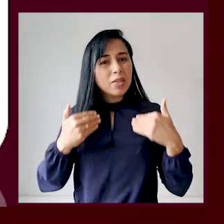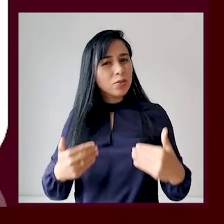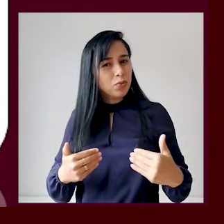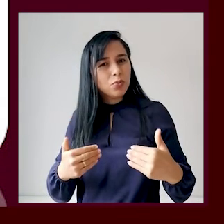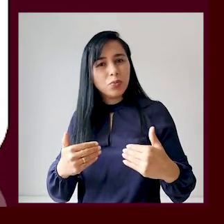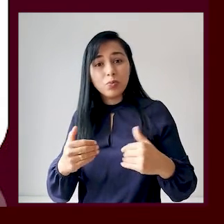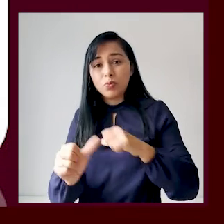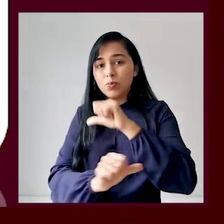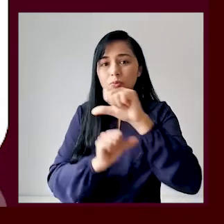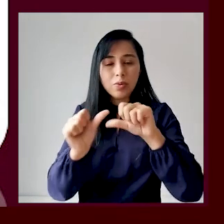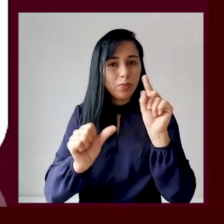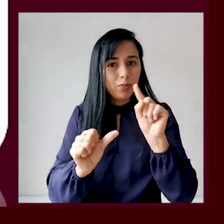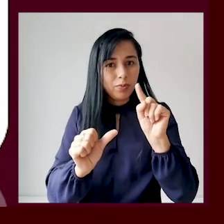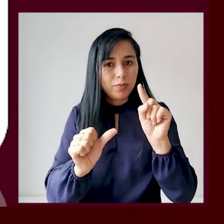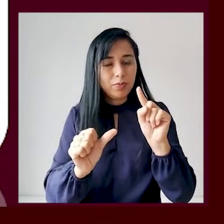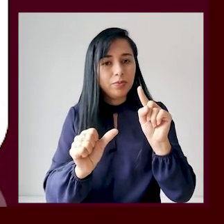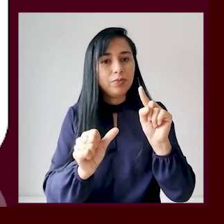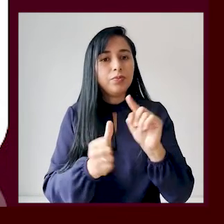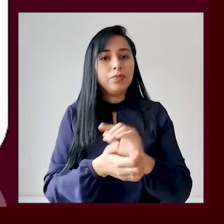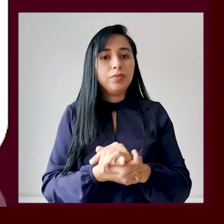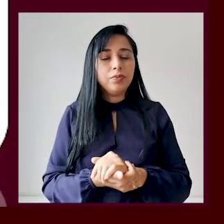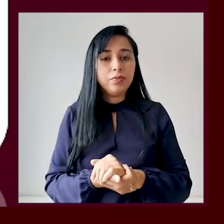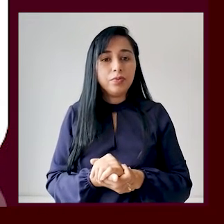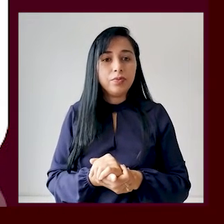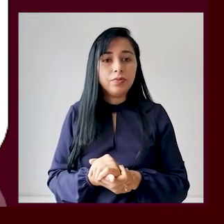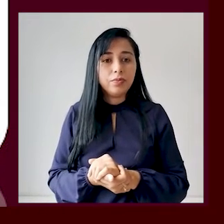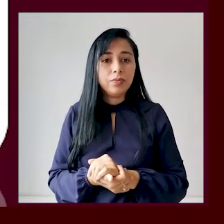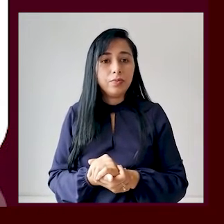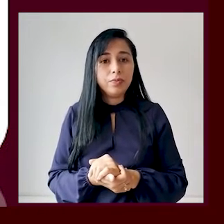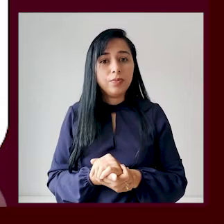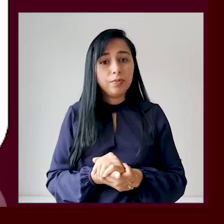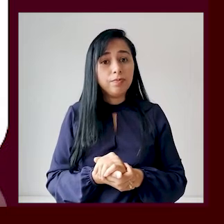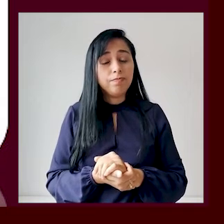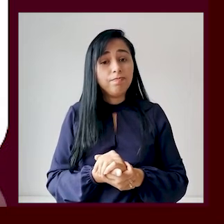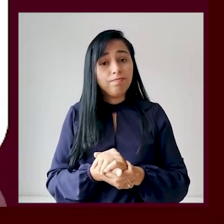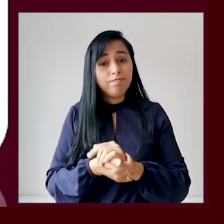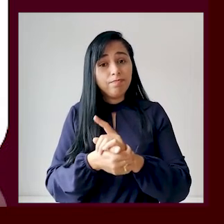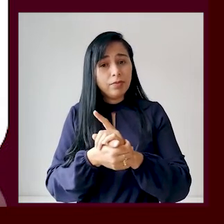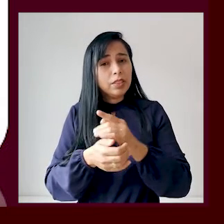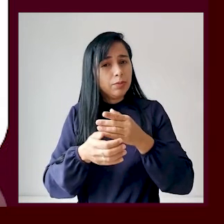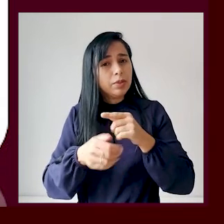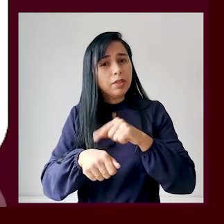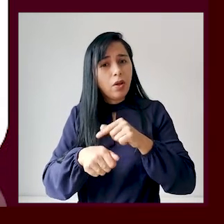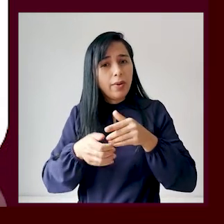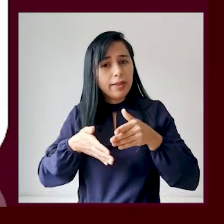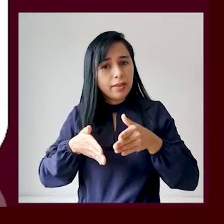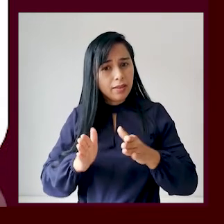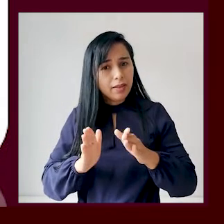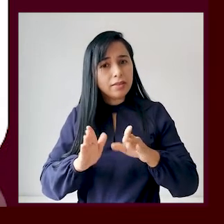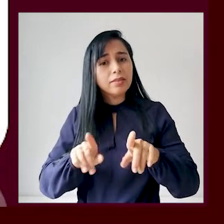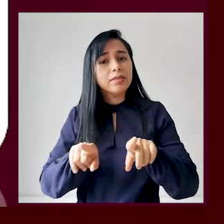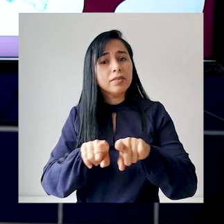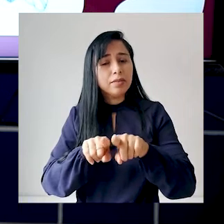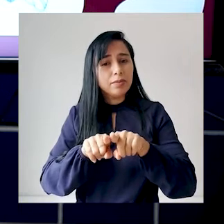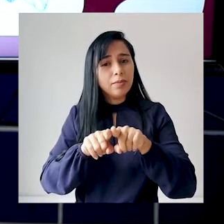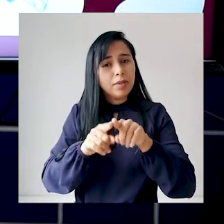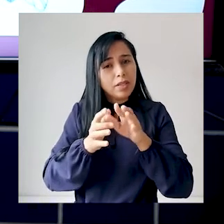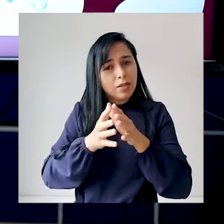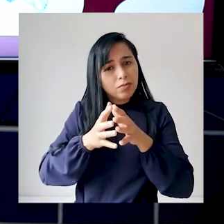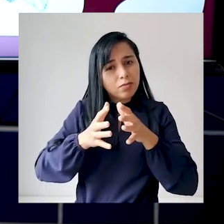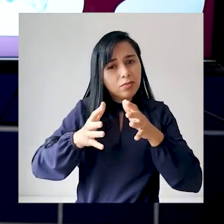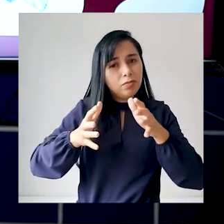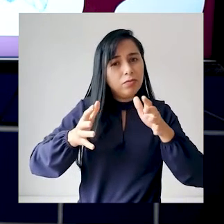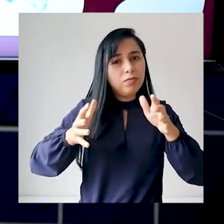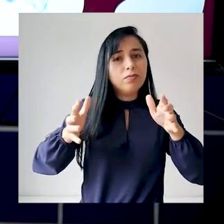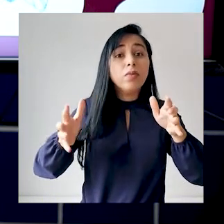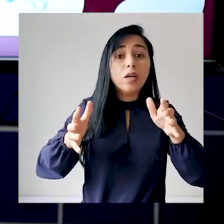corpo desses indivíduos, desde quando ele nasce até quando ele fica adulto. Esse tipo de